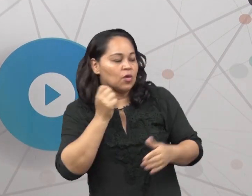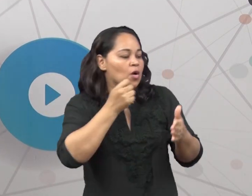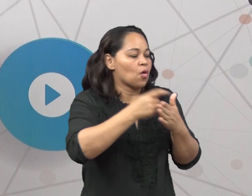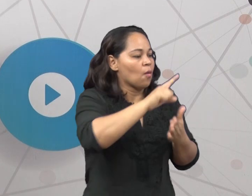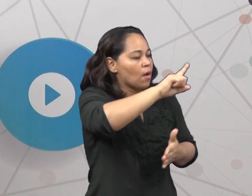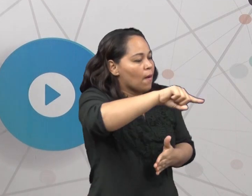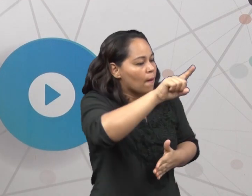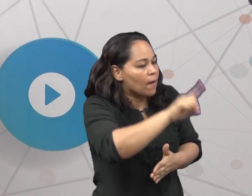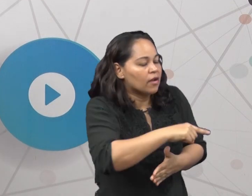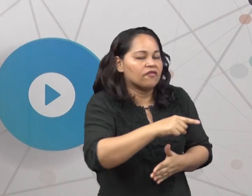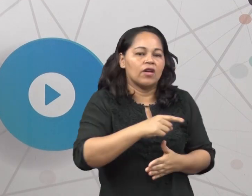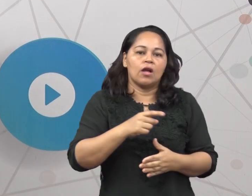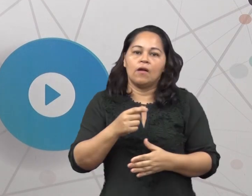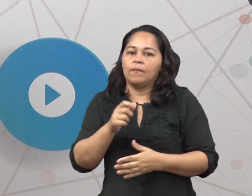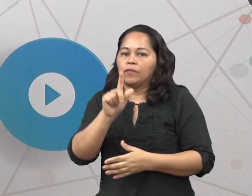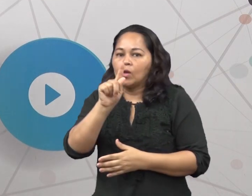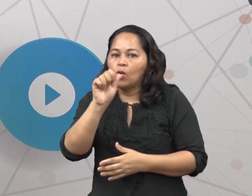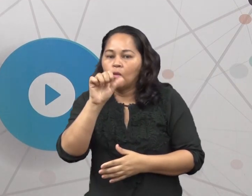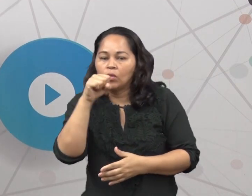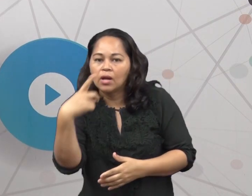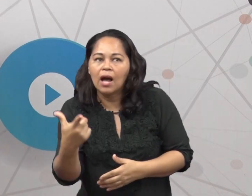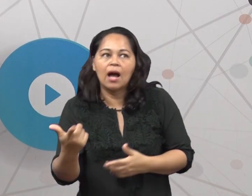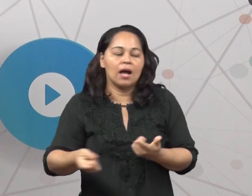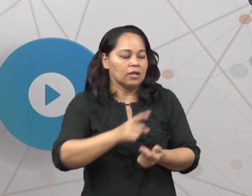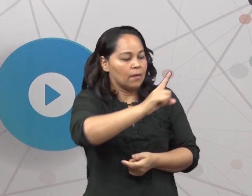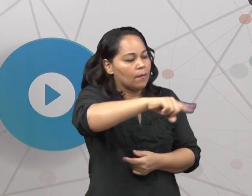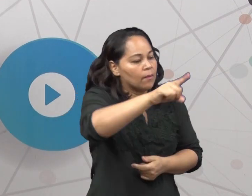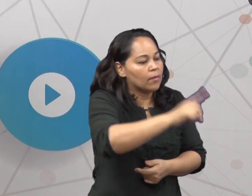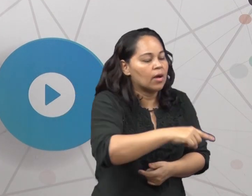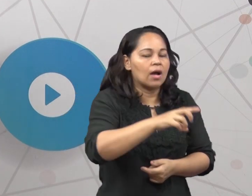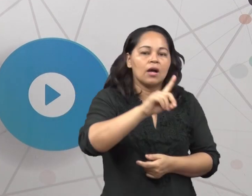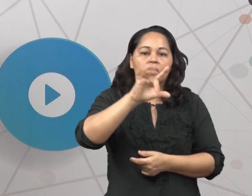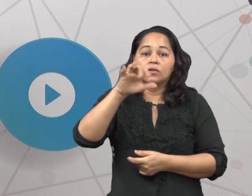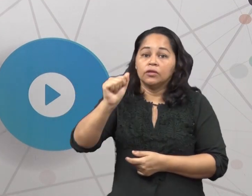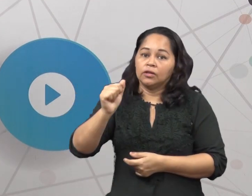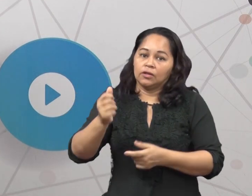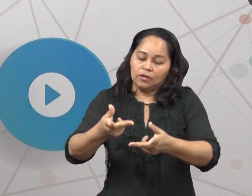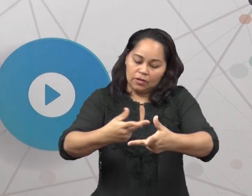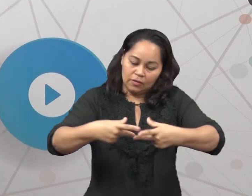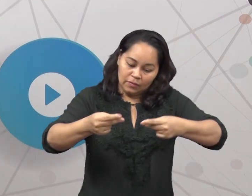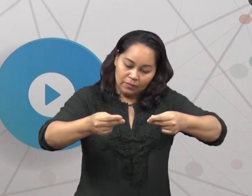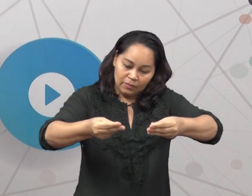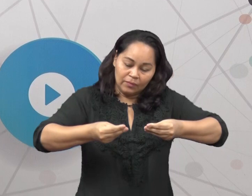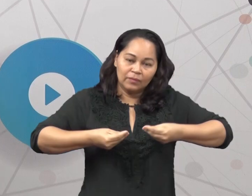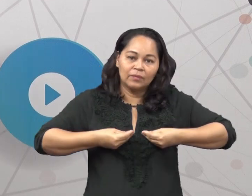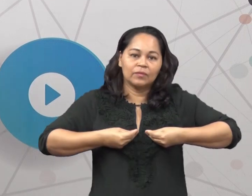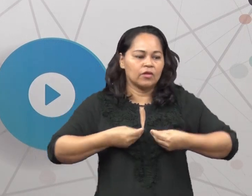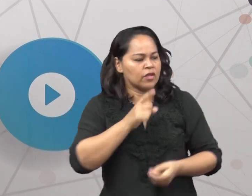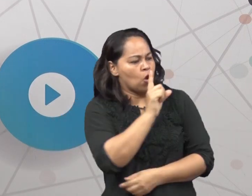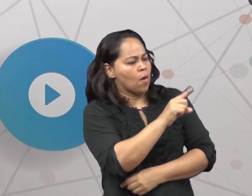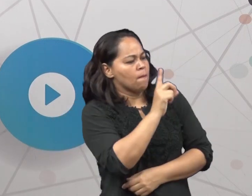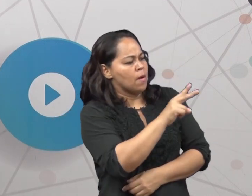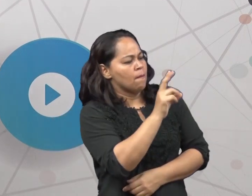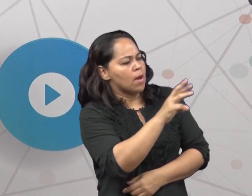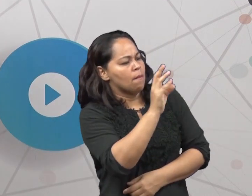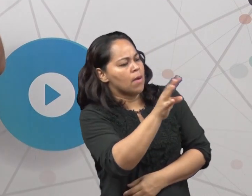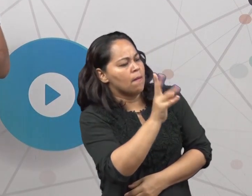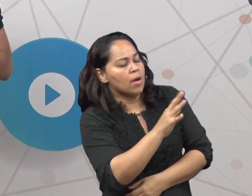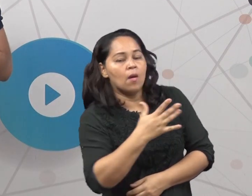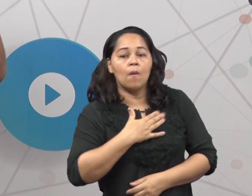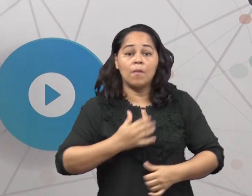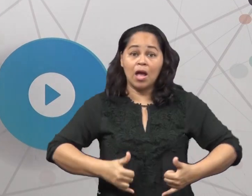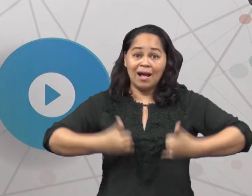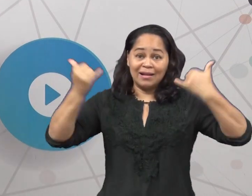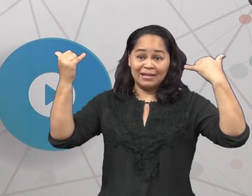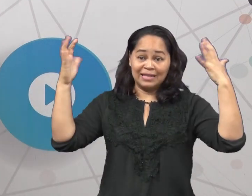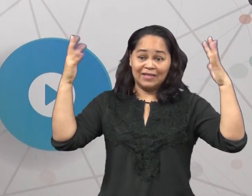gás, marcam o dia que você ganhou um presente, ficam lá contando os dias, que dia vai ser meu aniversário,